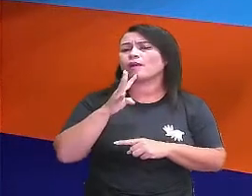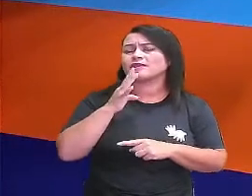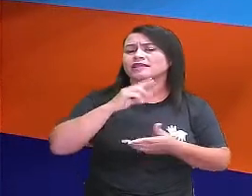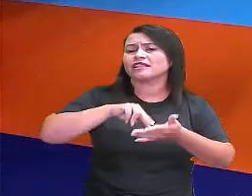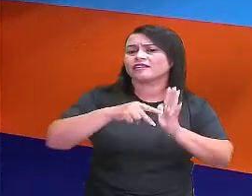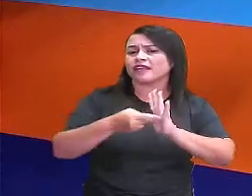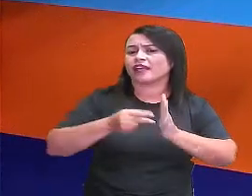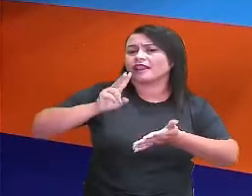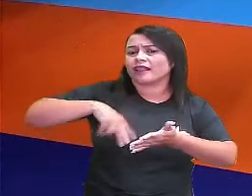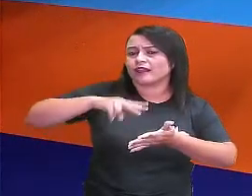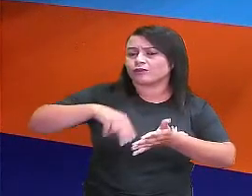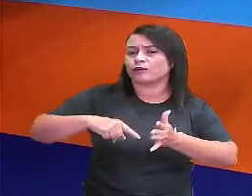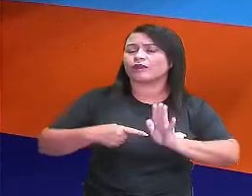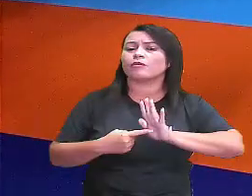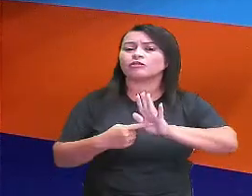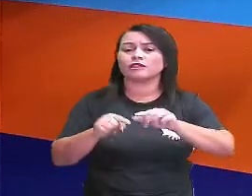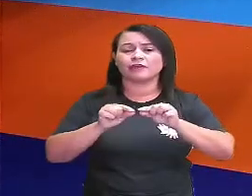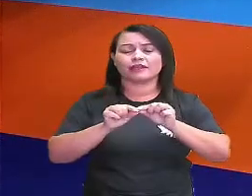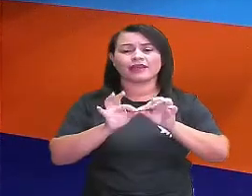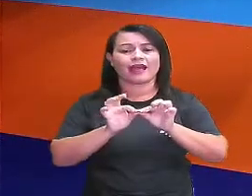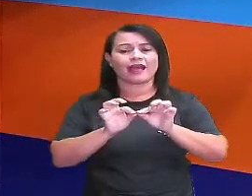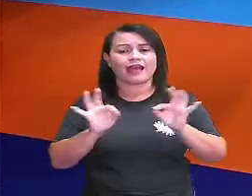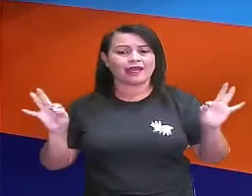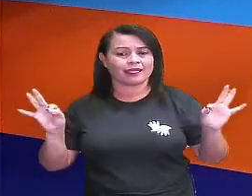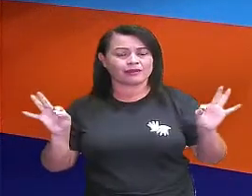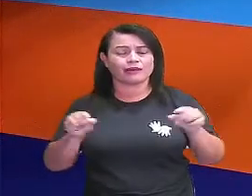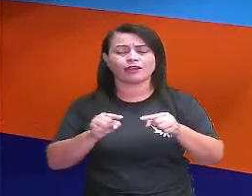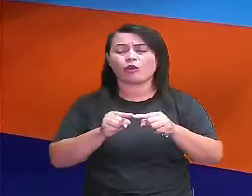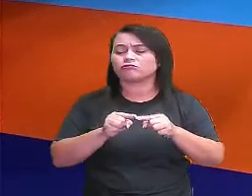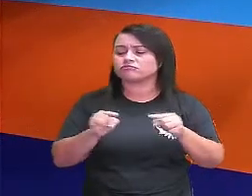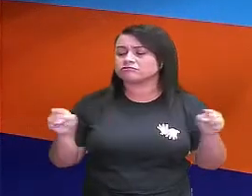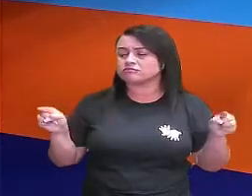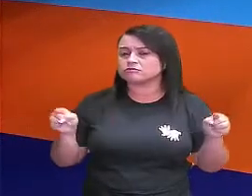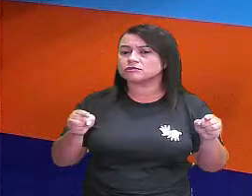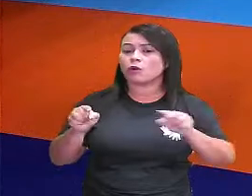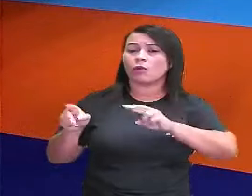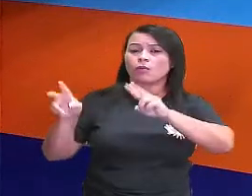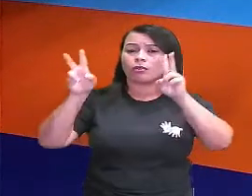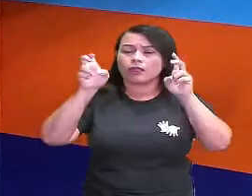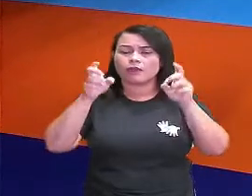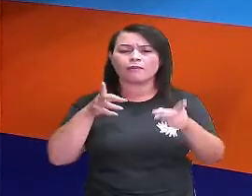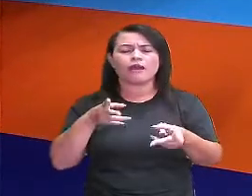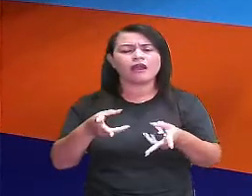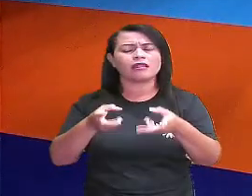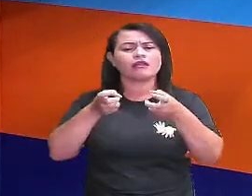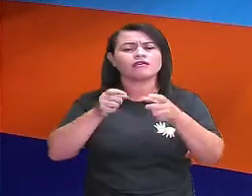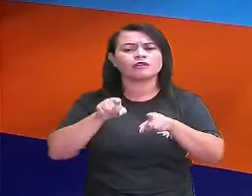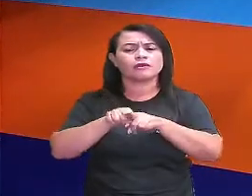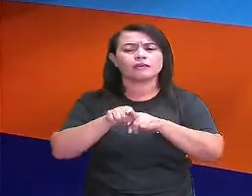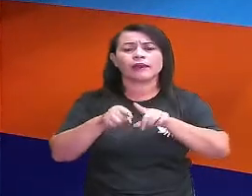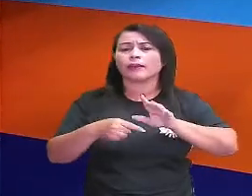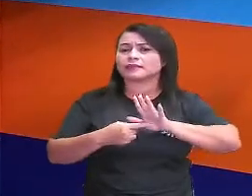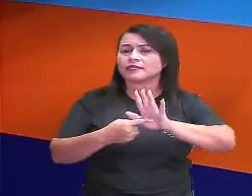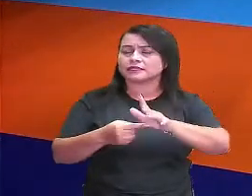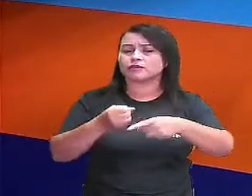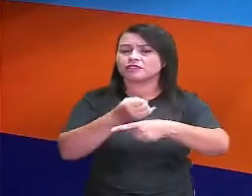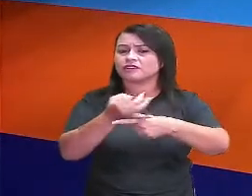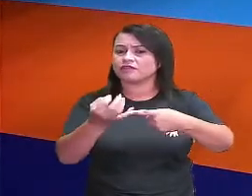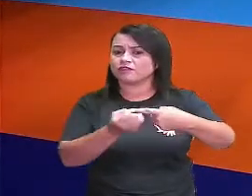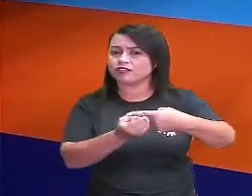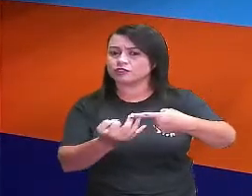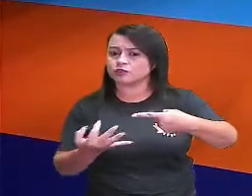estrutura e representação na reta numérica. E o tema da nossa aula vai ser identificação e representação de